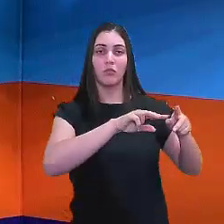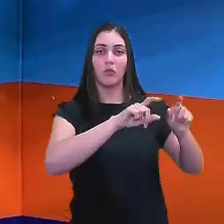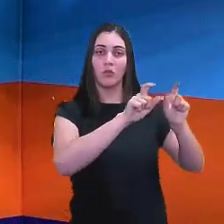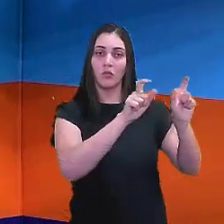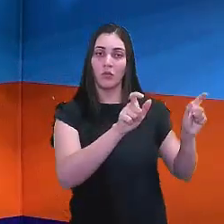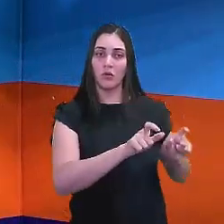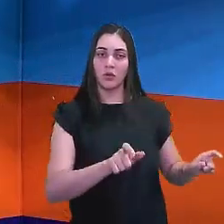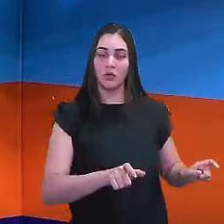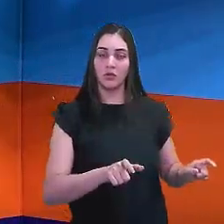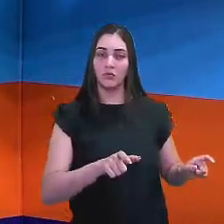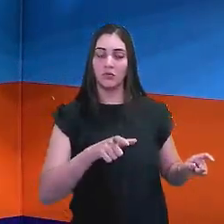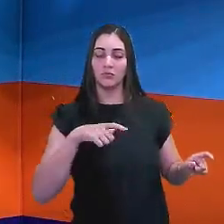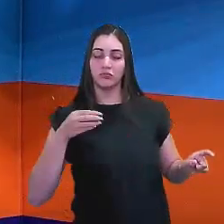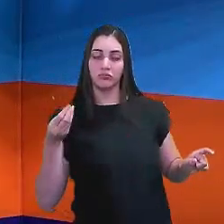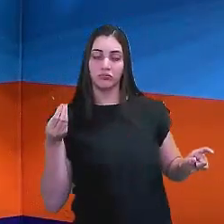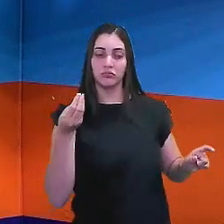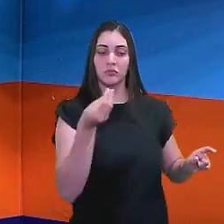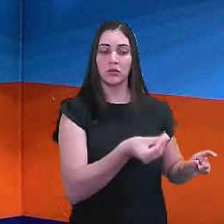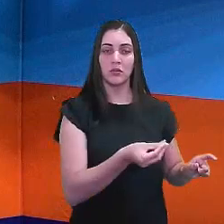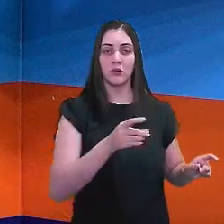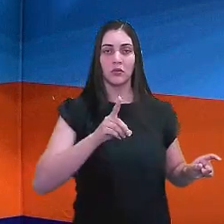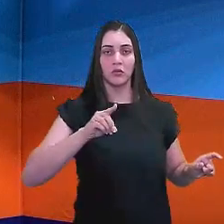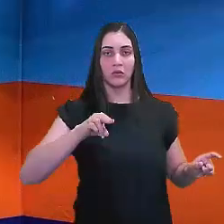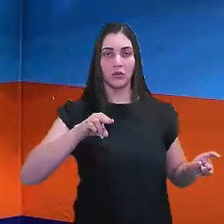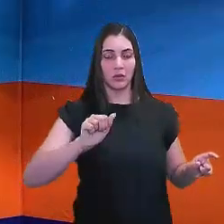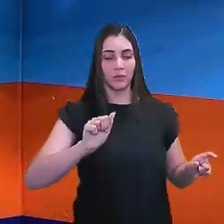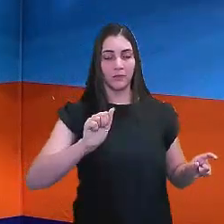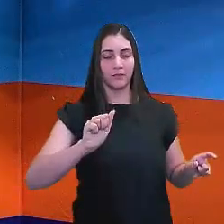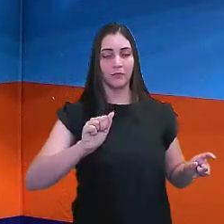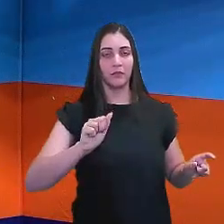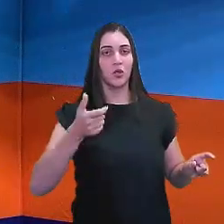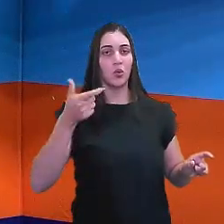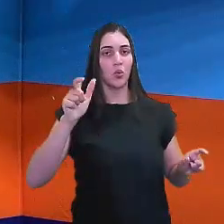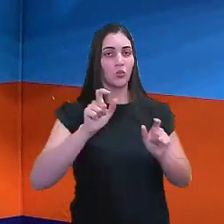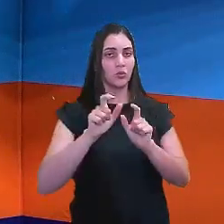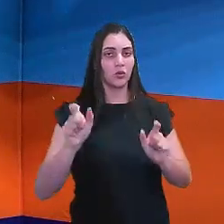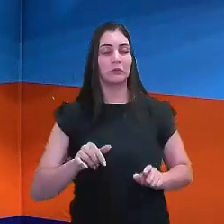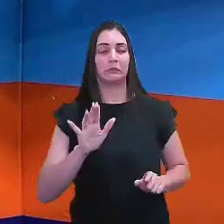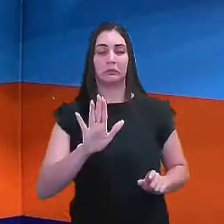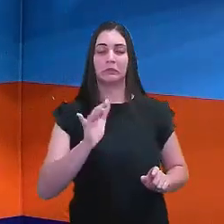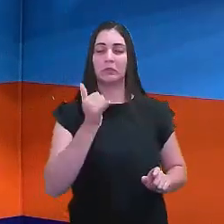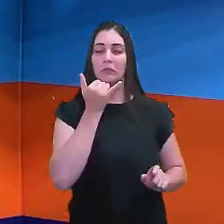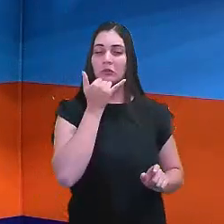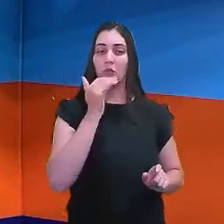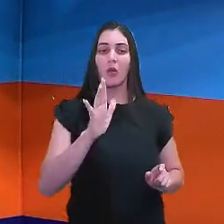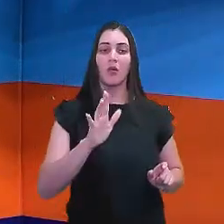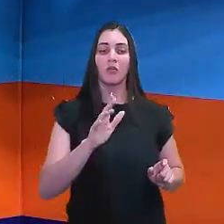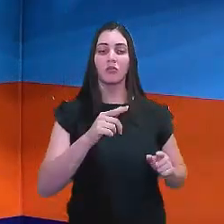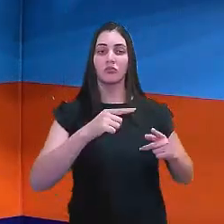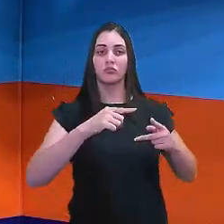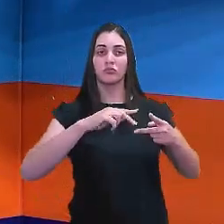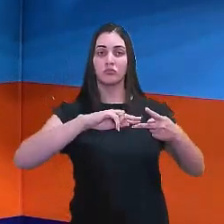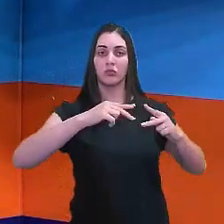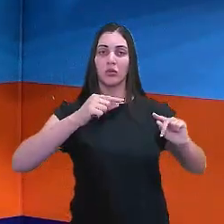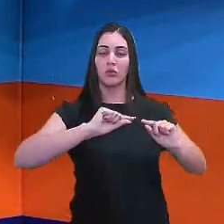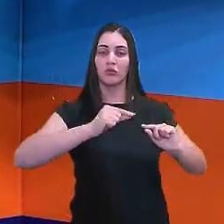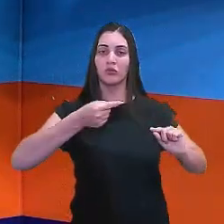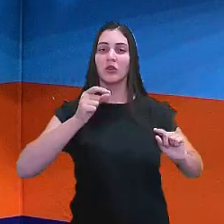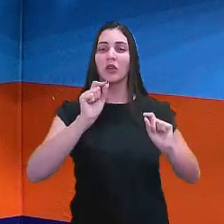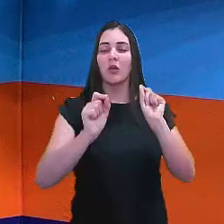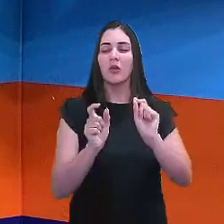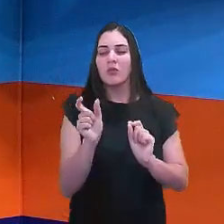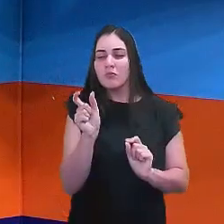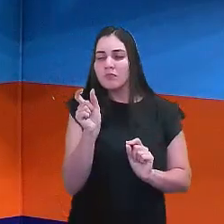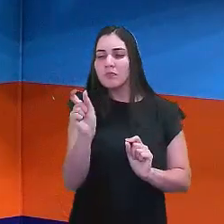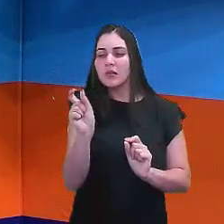um outro organismo. Ou melhor, recebeu o gene de um outro organismo, que é aquele pedacinho do DNA que expressa